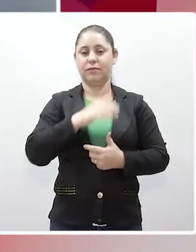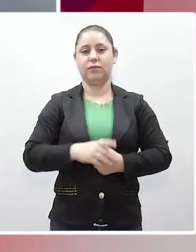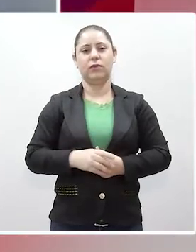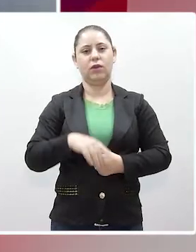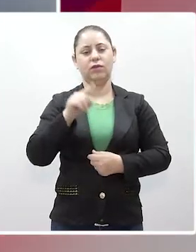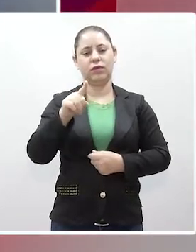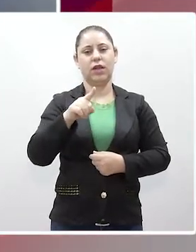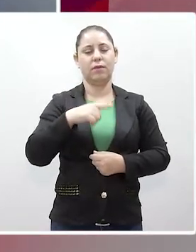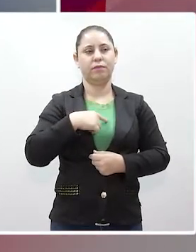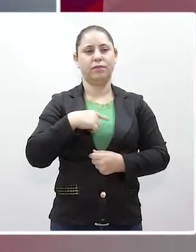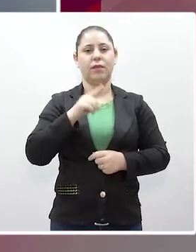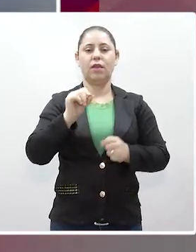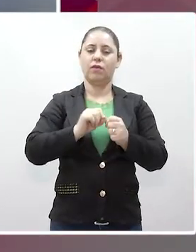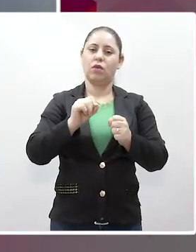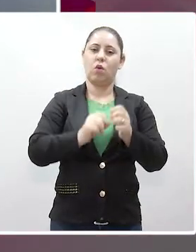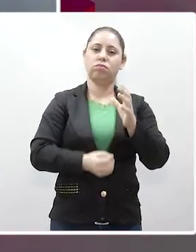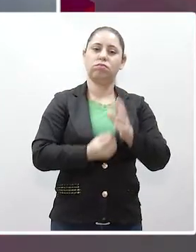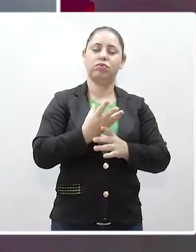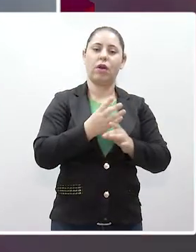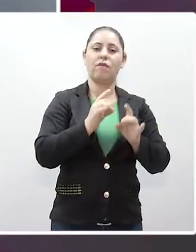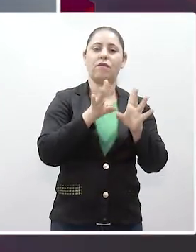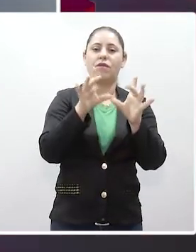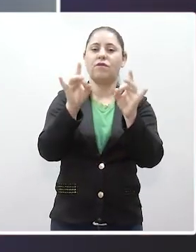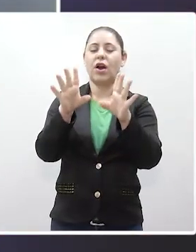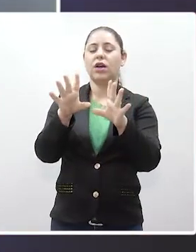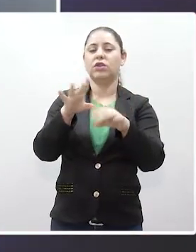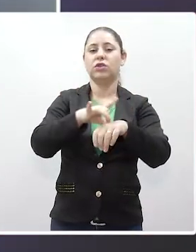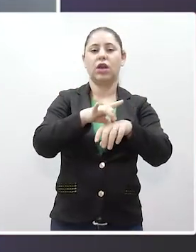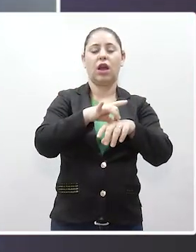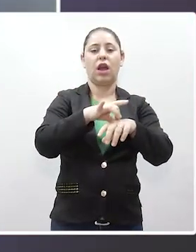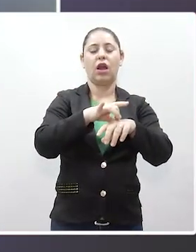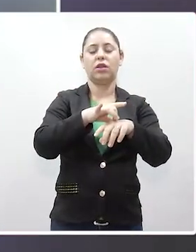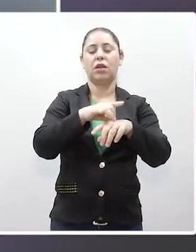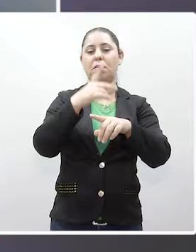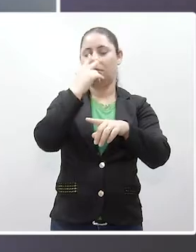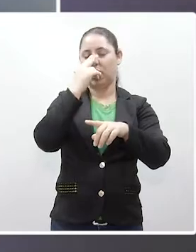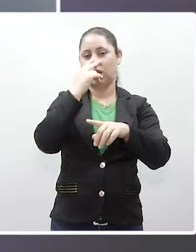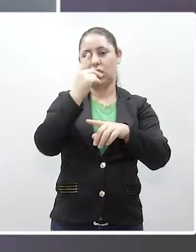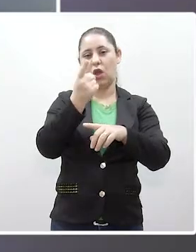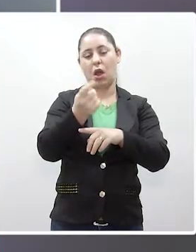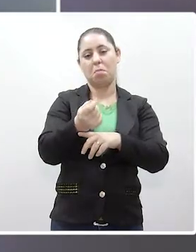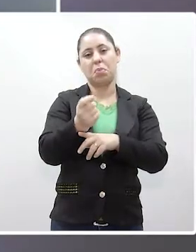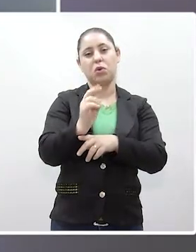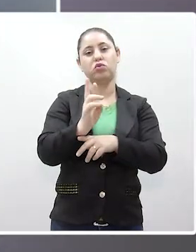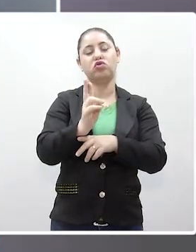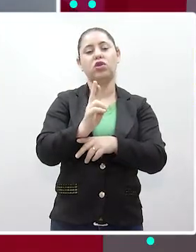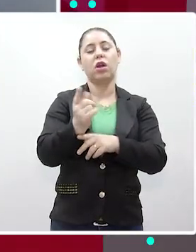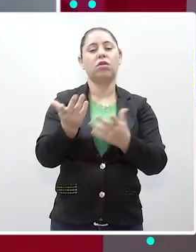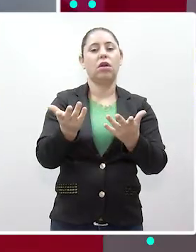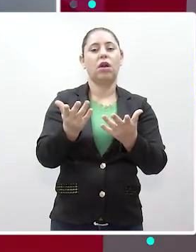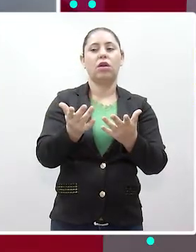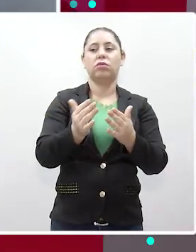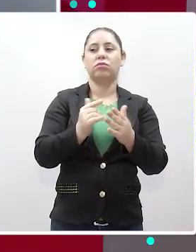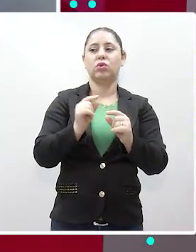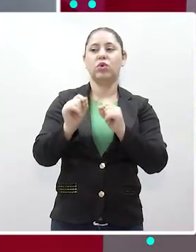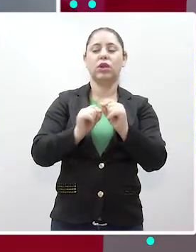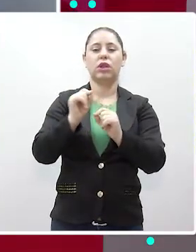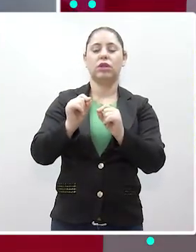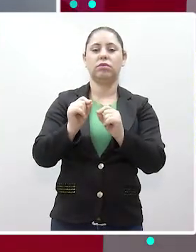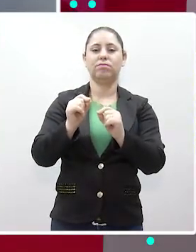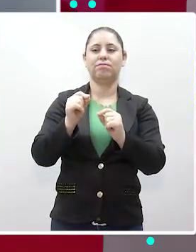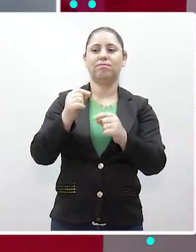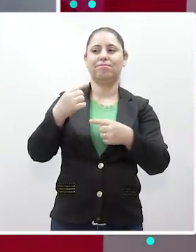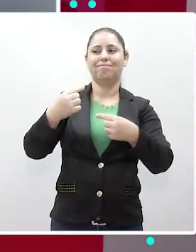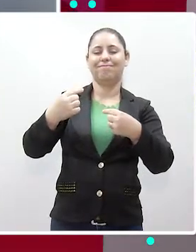você é um produtor de carnes, né? Se você teve uma depreciação da sua moeda, você fica muito mais competitivo para mandar